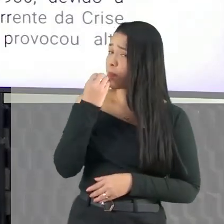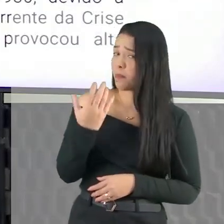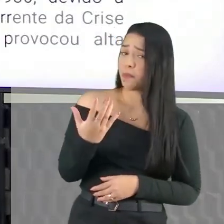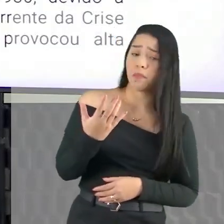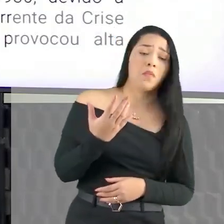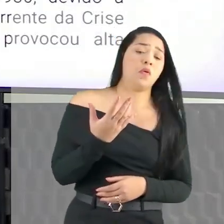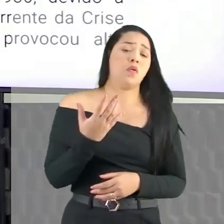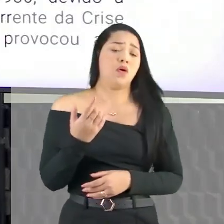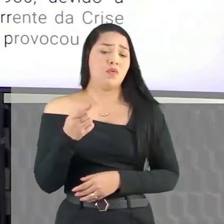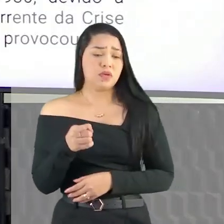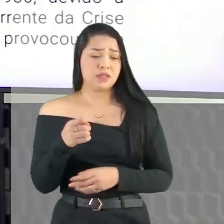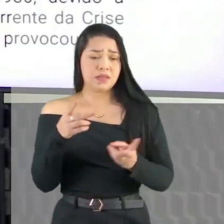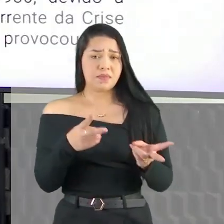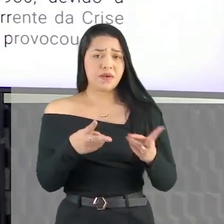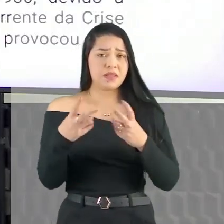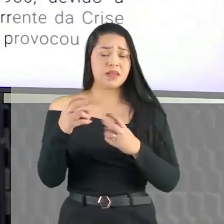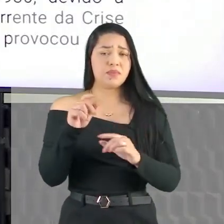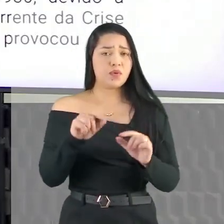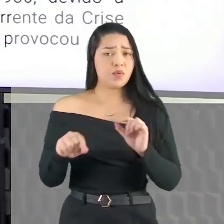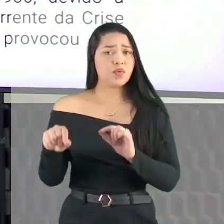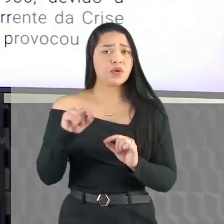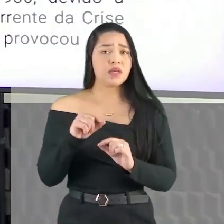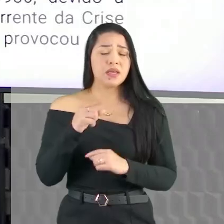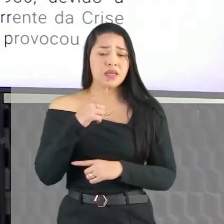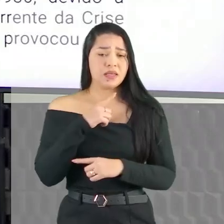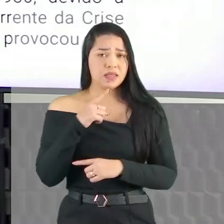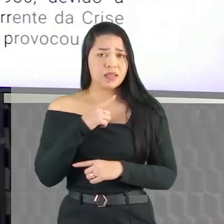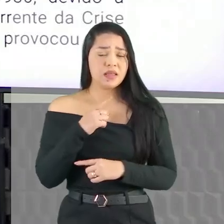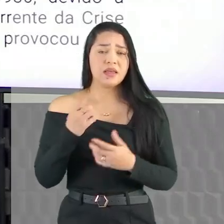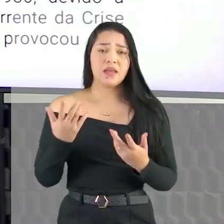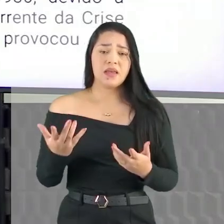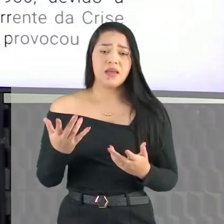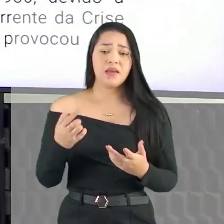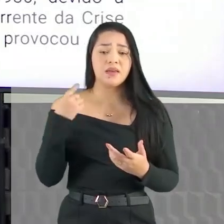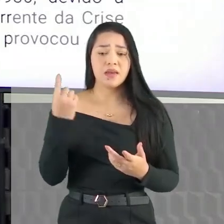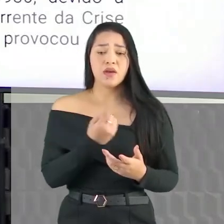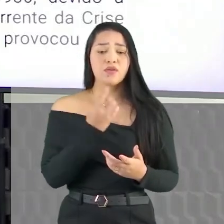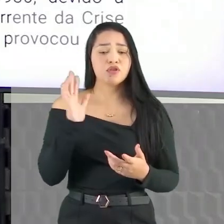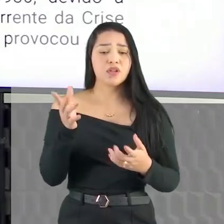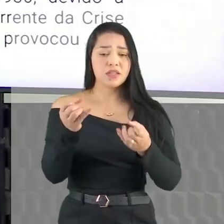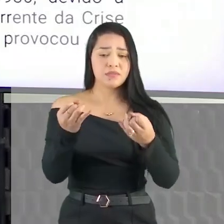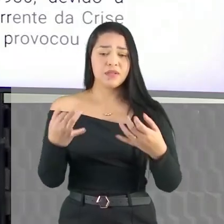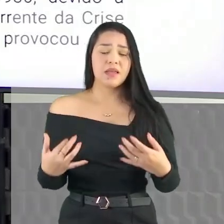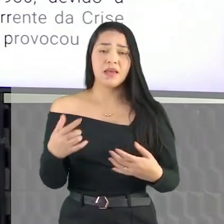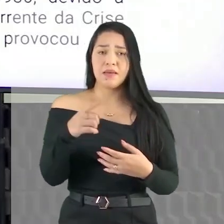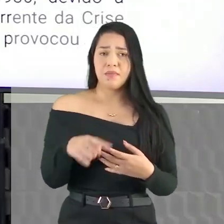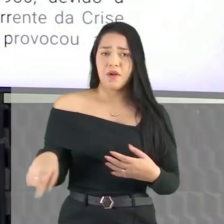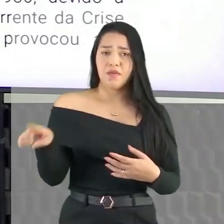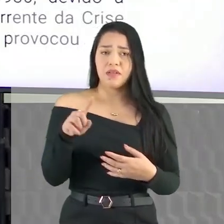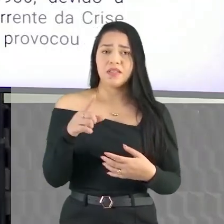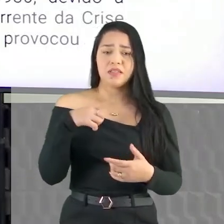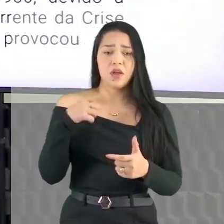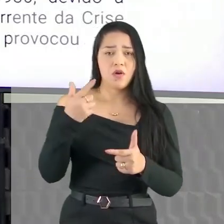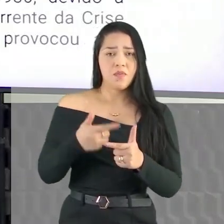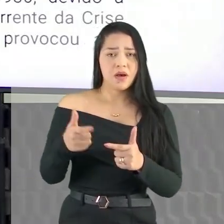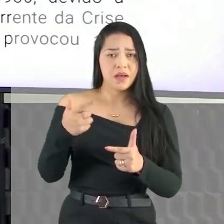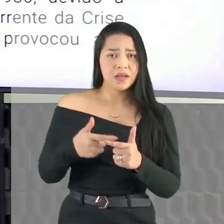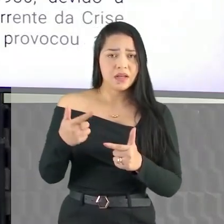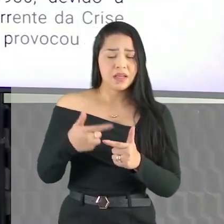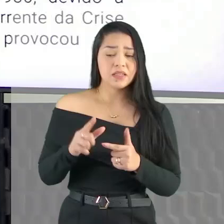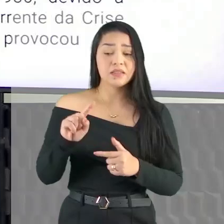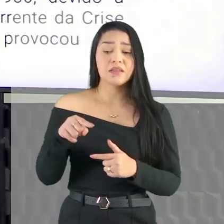alternativa, né? Você logo observa que ela traz um desenho daquilo que eu acabei de falar para vocês. Havia uma crise instalada